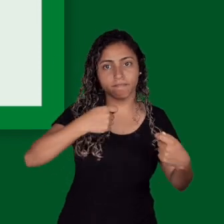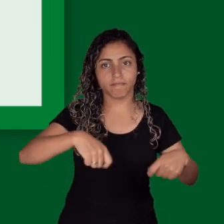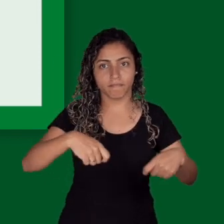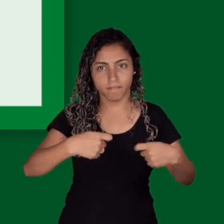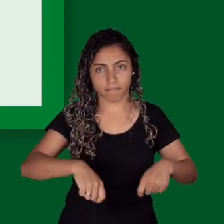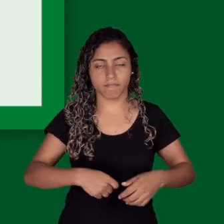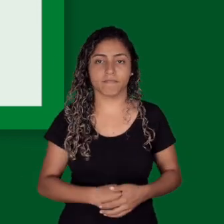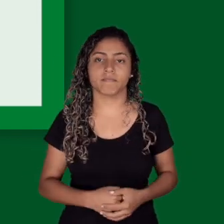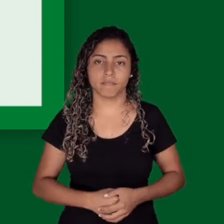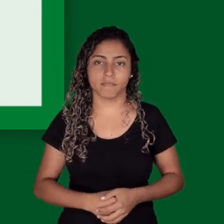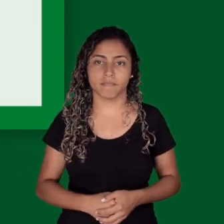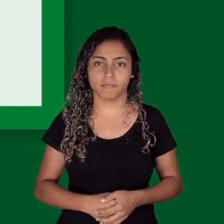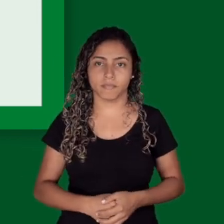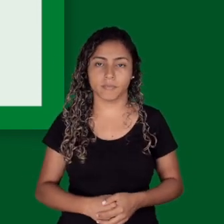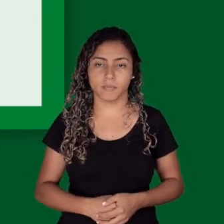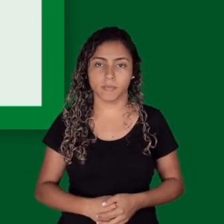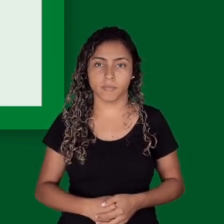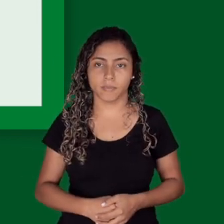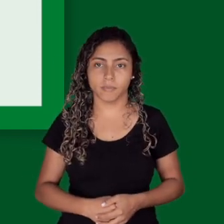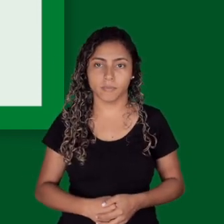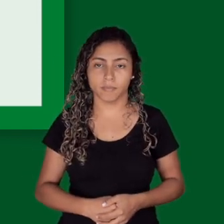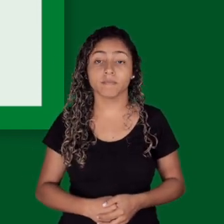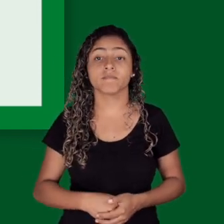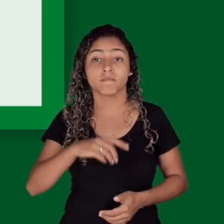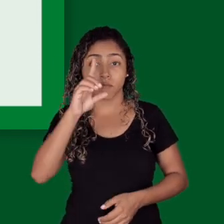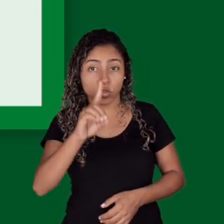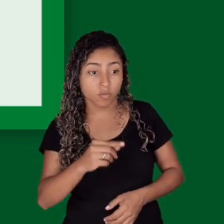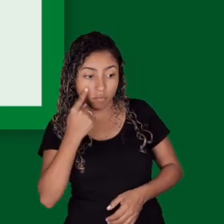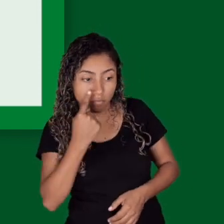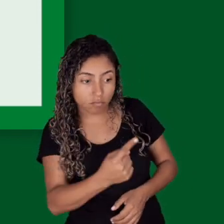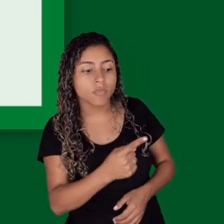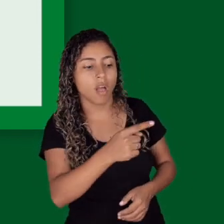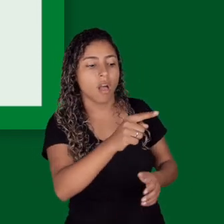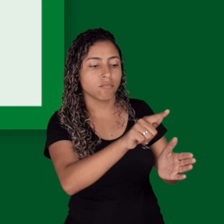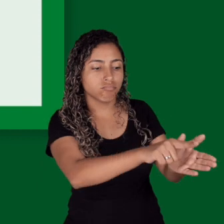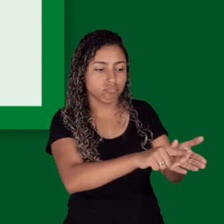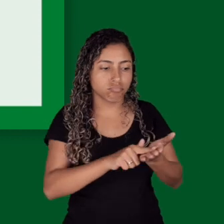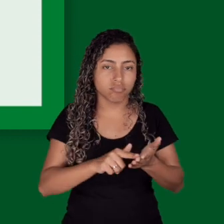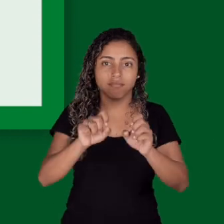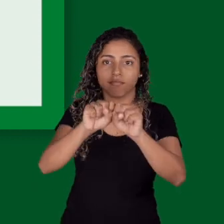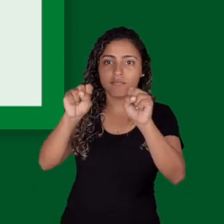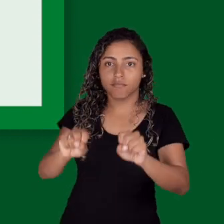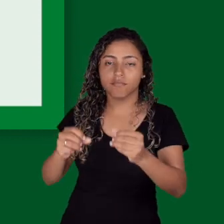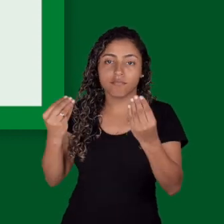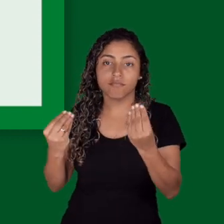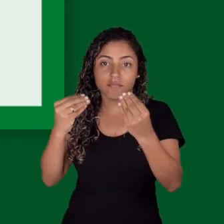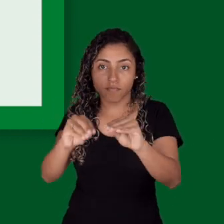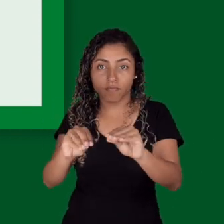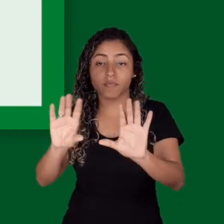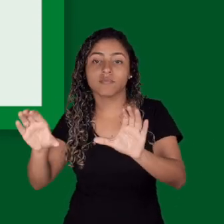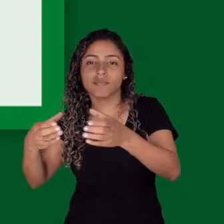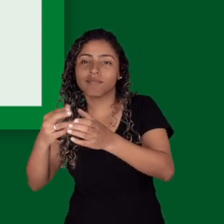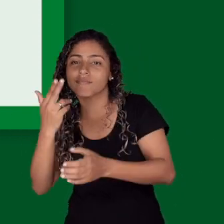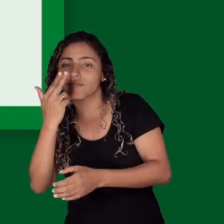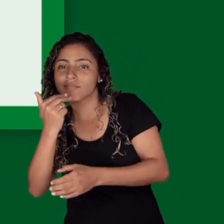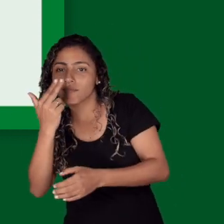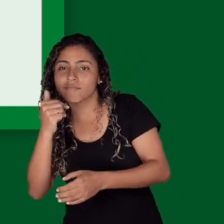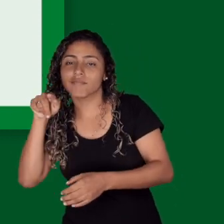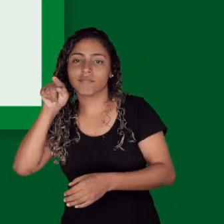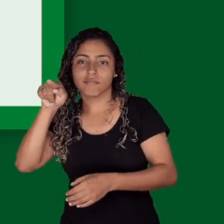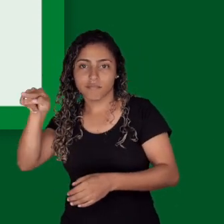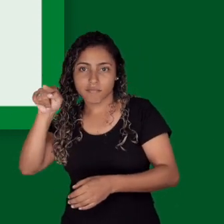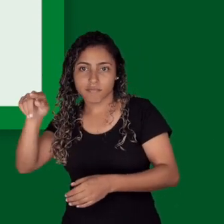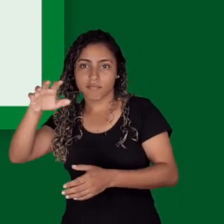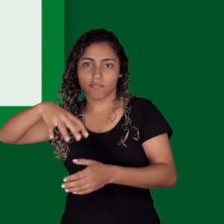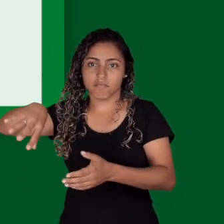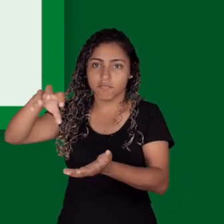laudo. A partir disso, o diretor ele envia o laudo médico via C à equipe de nutrição da unidade da UNIAI, que seja a equipe de